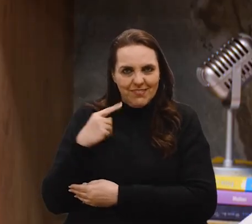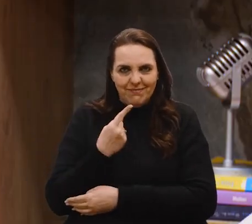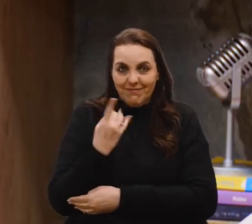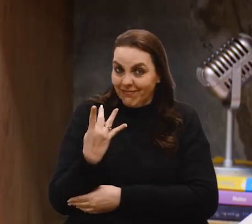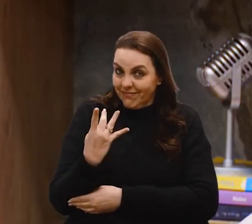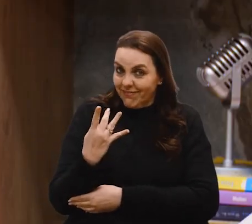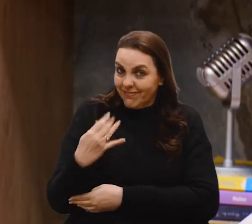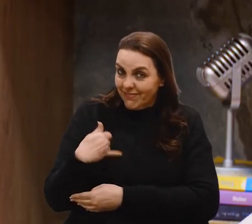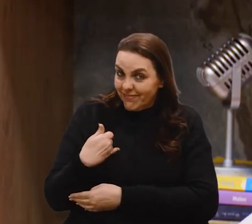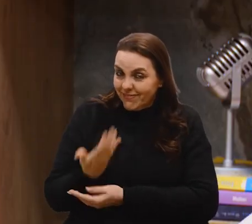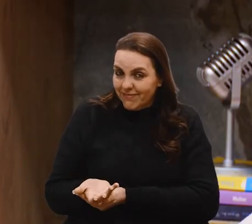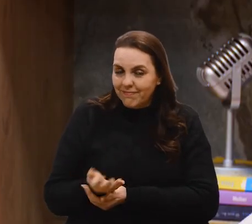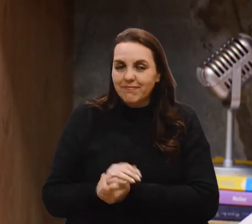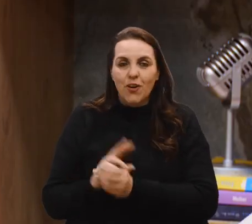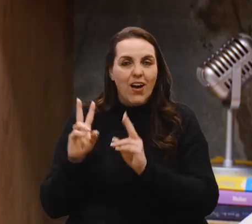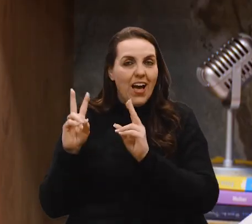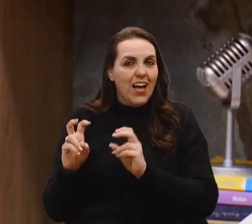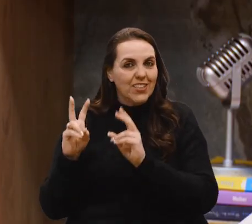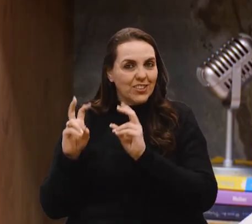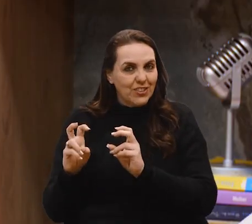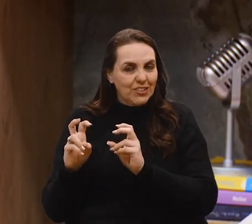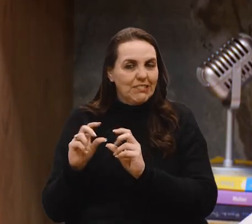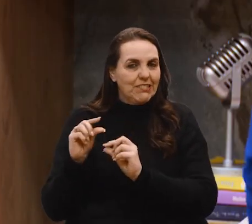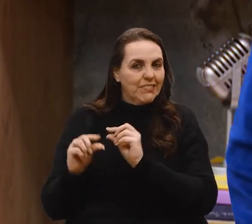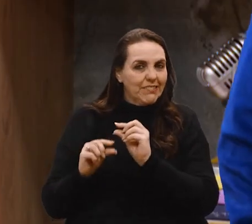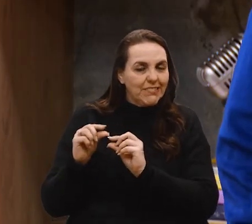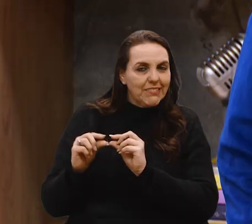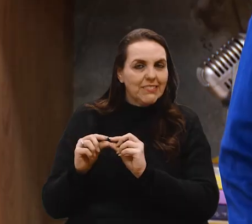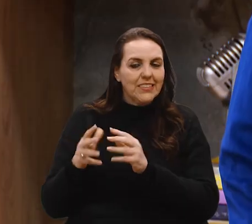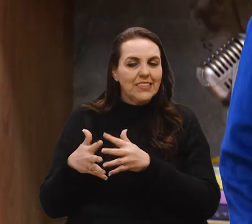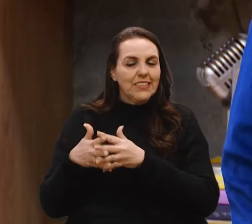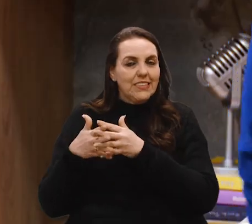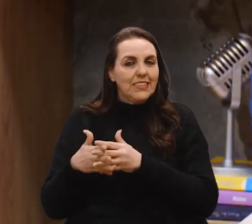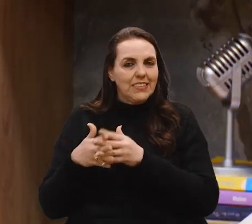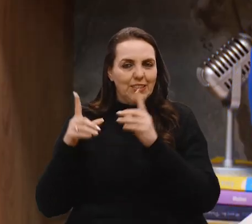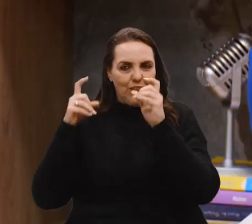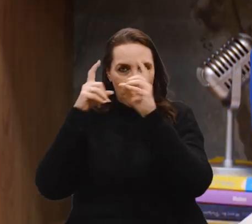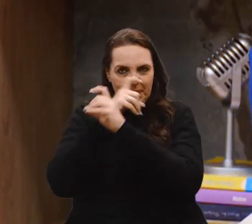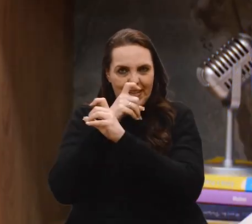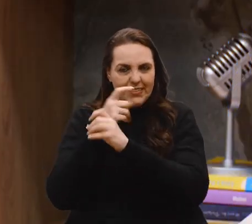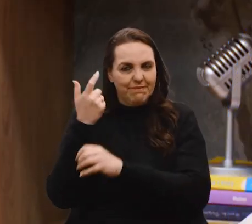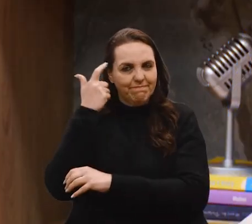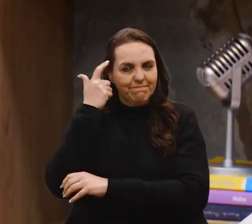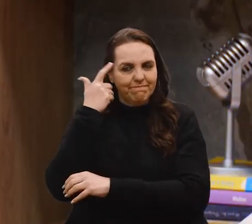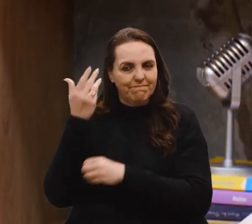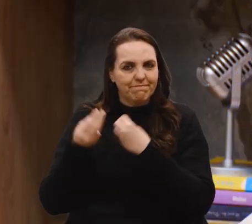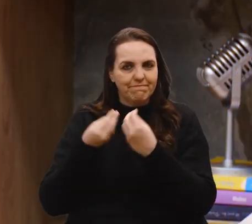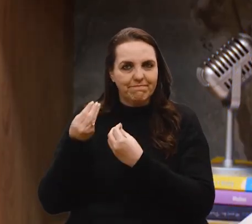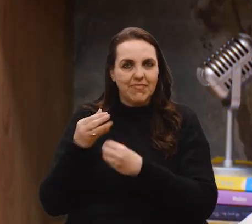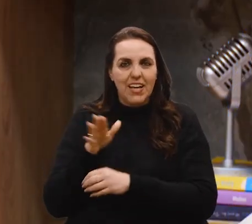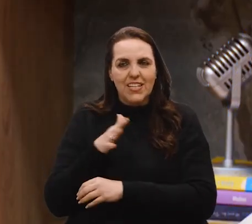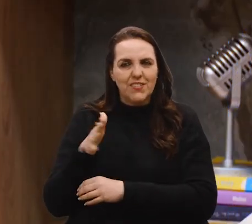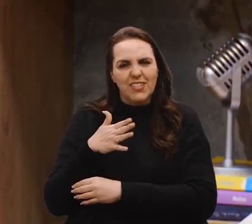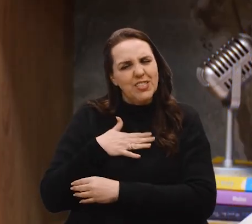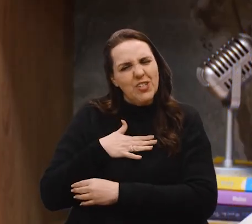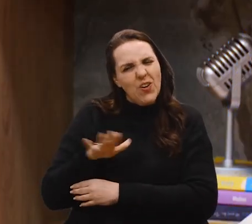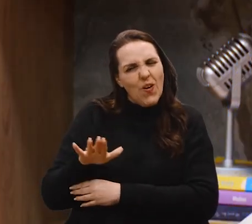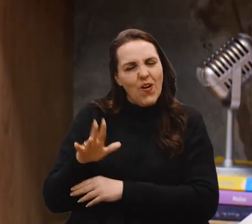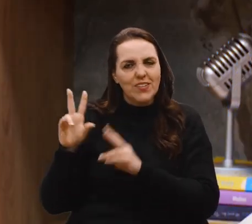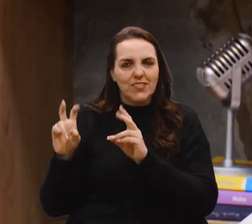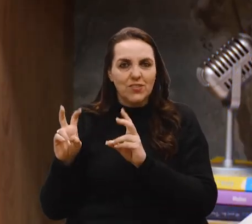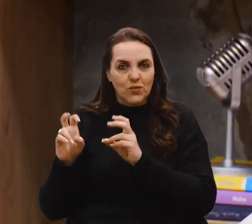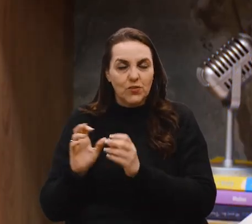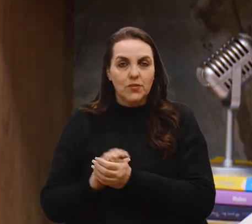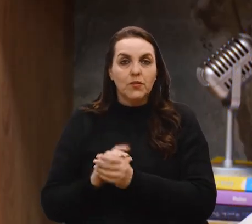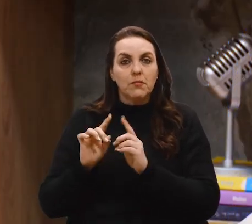né? Então, os assuntos eram um pouquinho complexos de eu pensar. Às vezes eu não gostava muito do assunto, mas eu